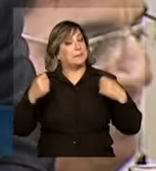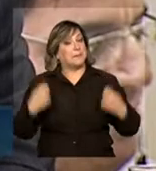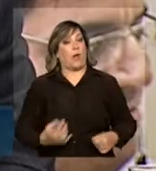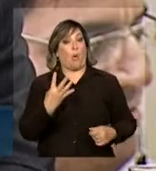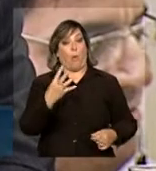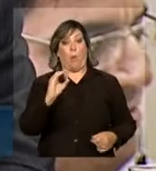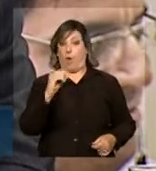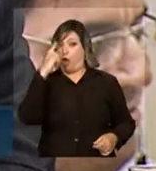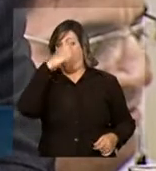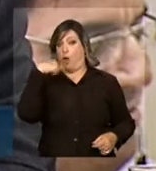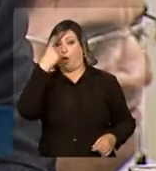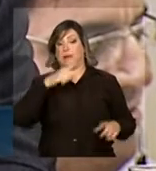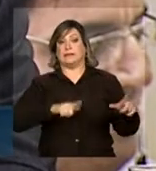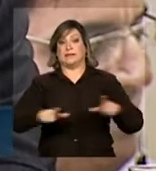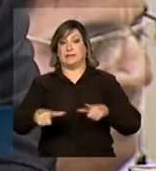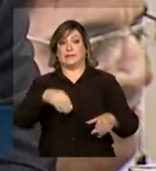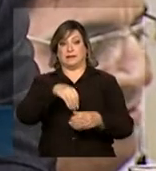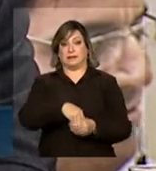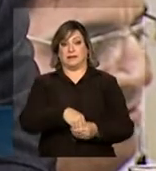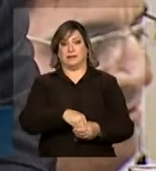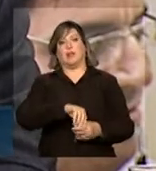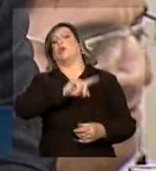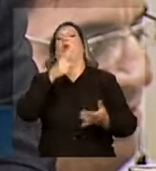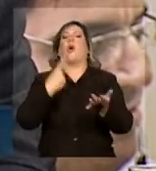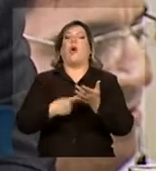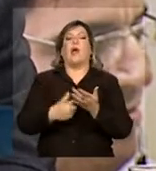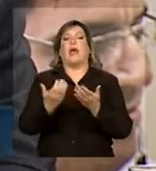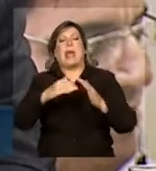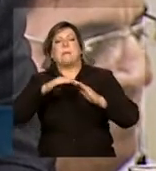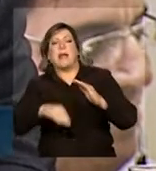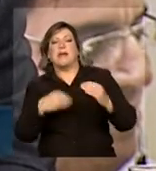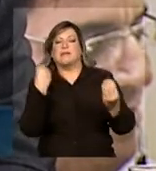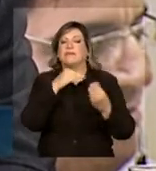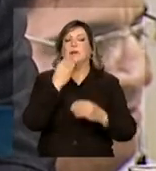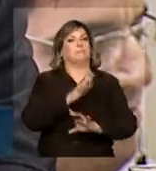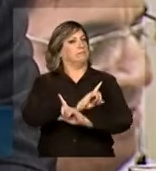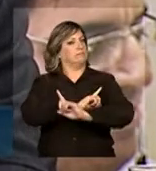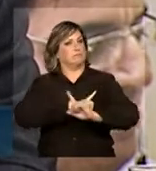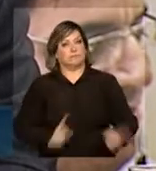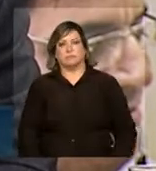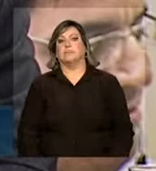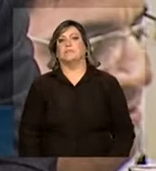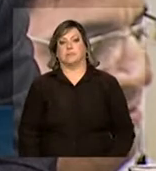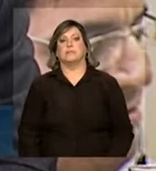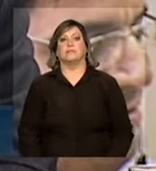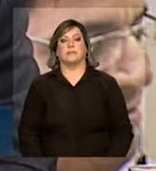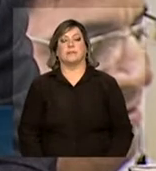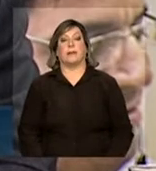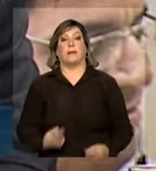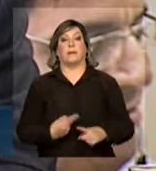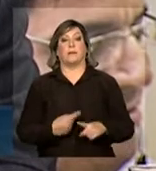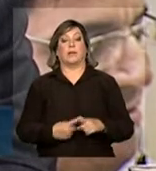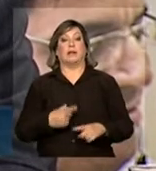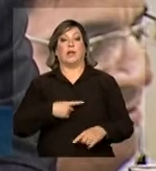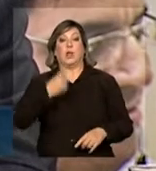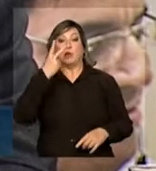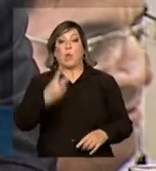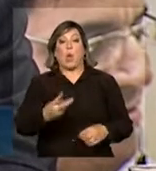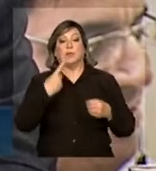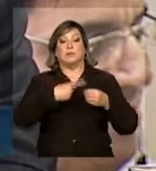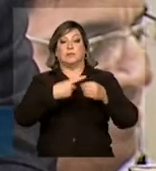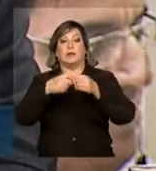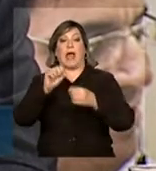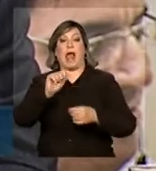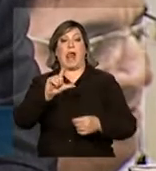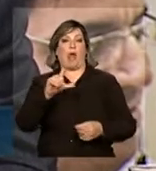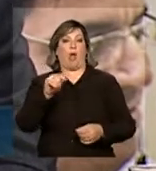nas unidades de saúde então a gente já saudou Inclusive a atitude imediata do de dois municípios no estado de Alagoas ontem